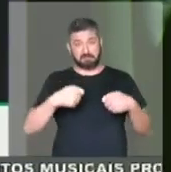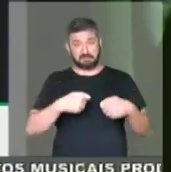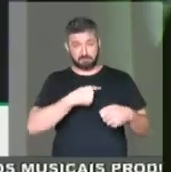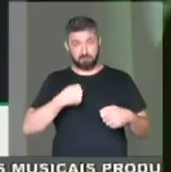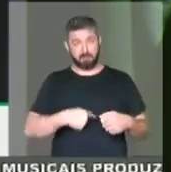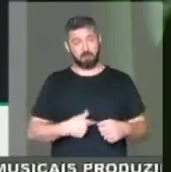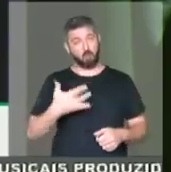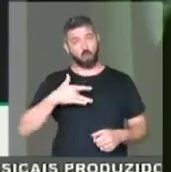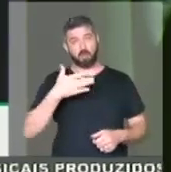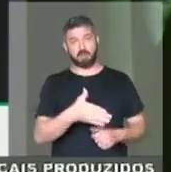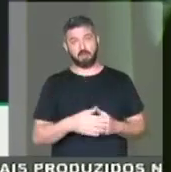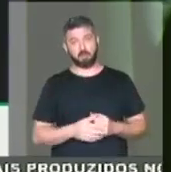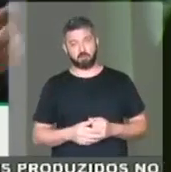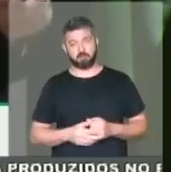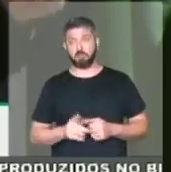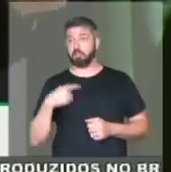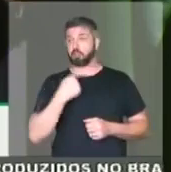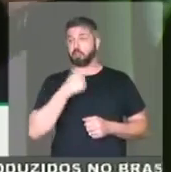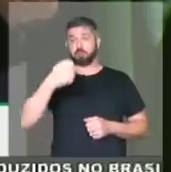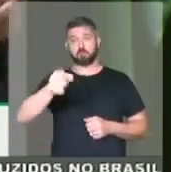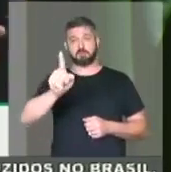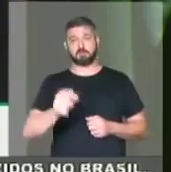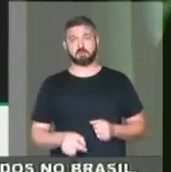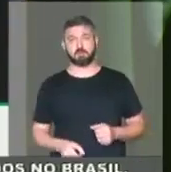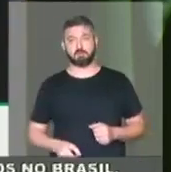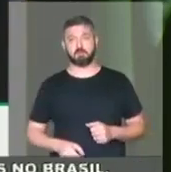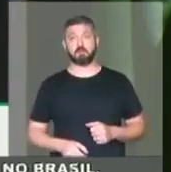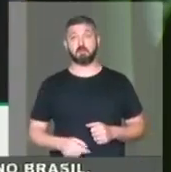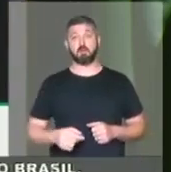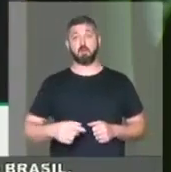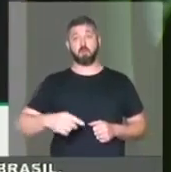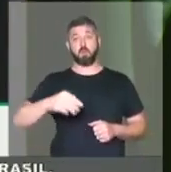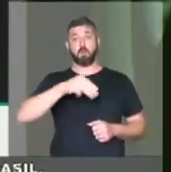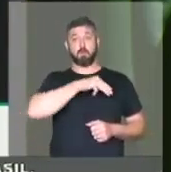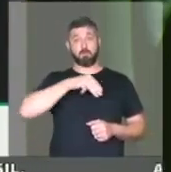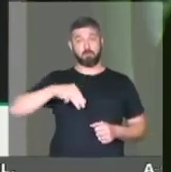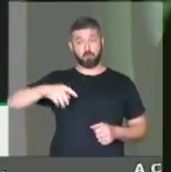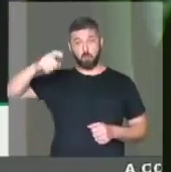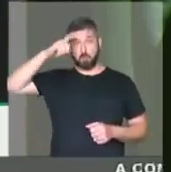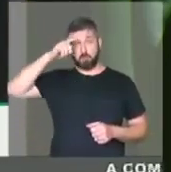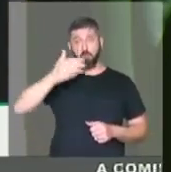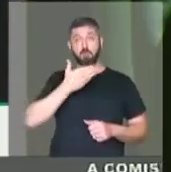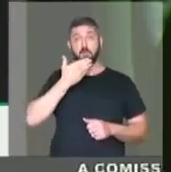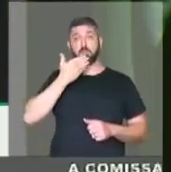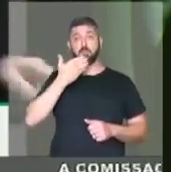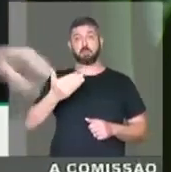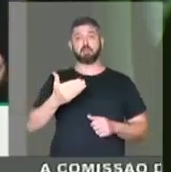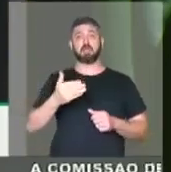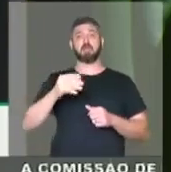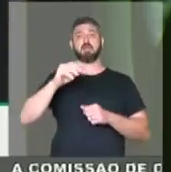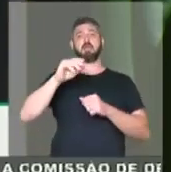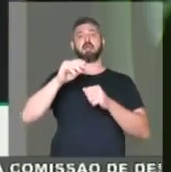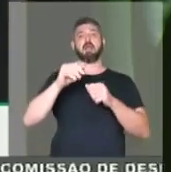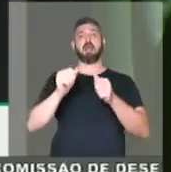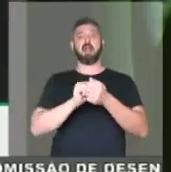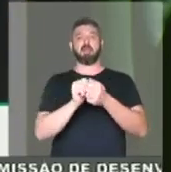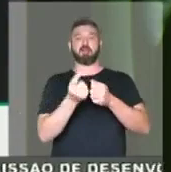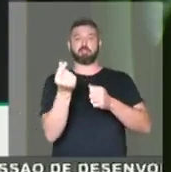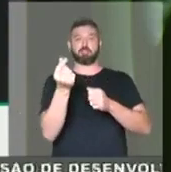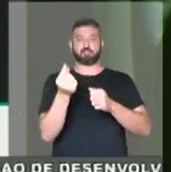precisamos. Muito pelo contrário, aliás, foi o próprio ministro Sérgio Moro que pediu para tirar o agente infiltrado de lavagem de